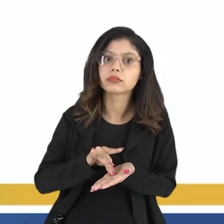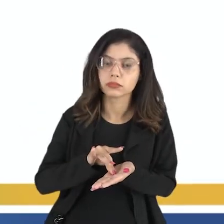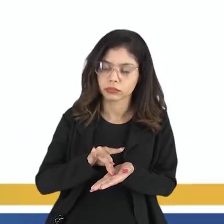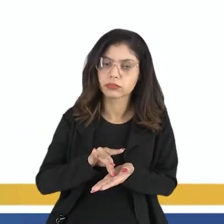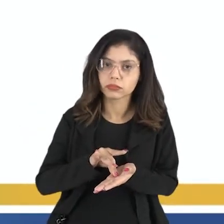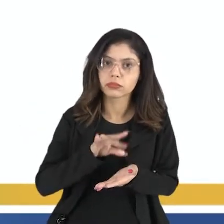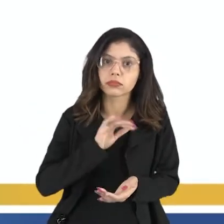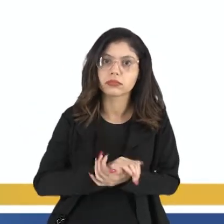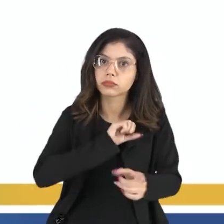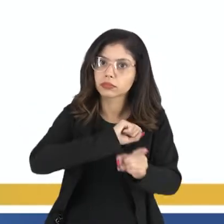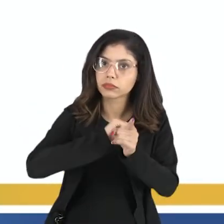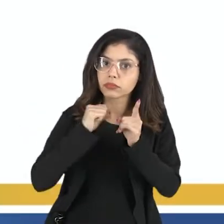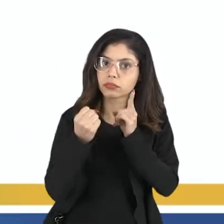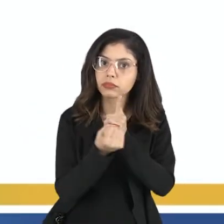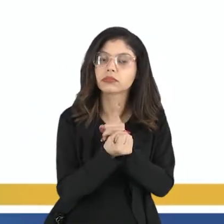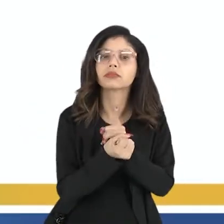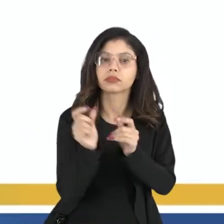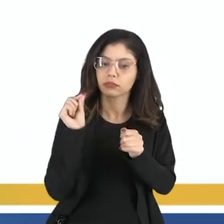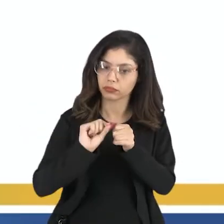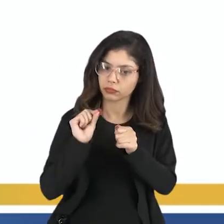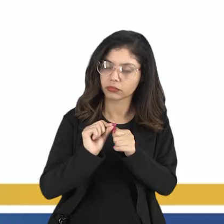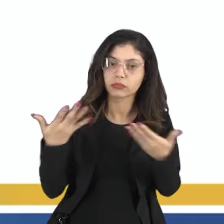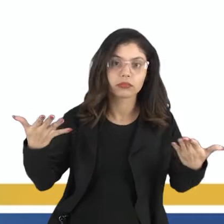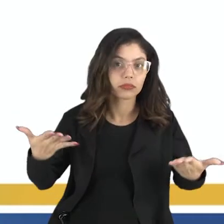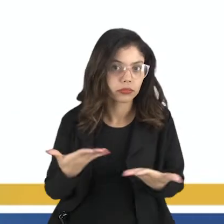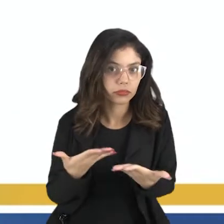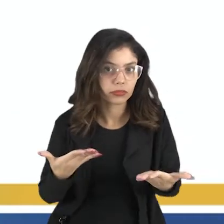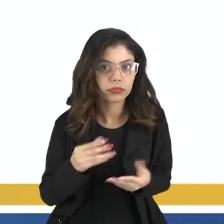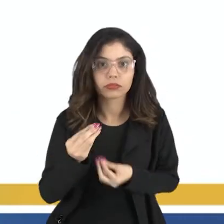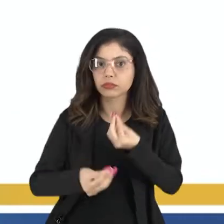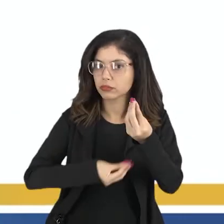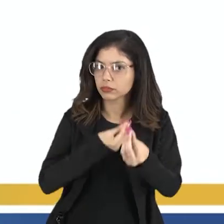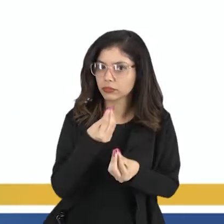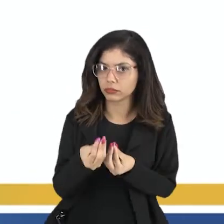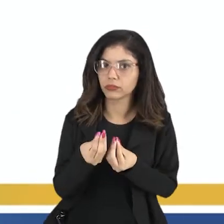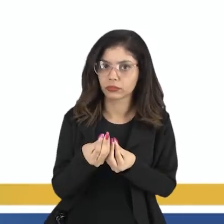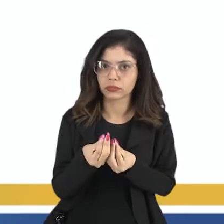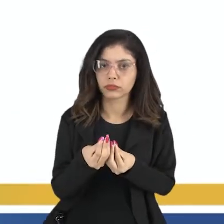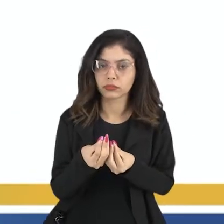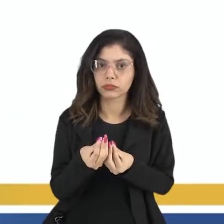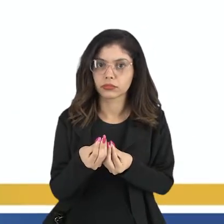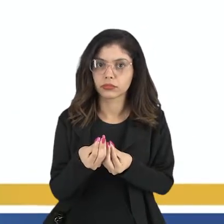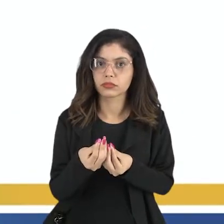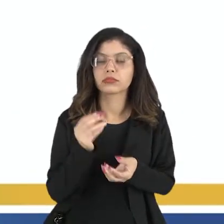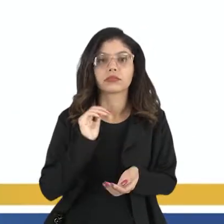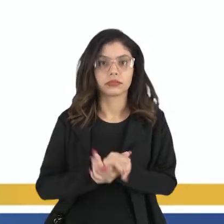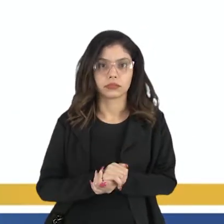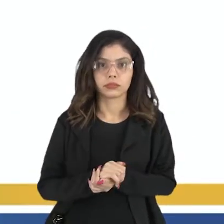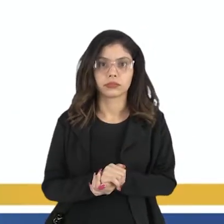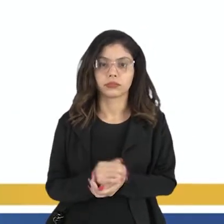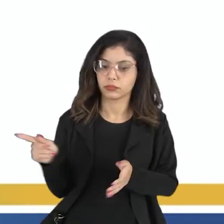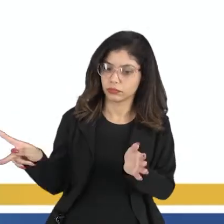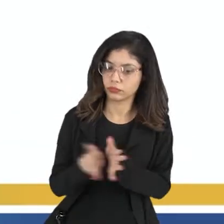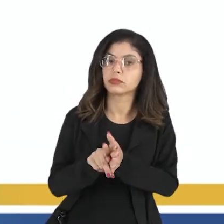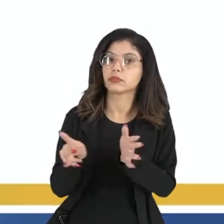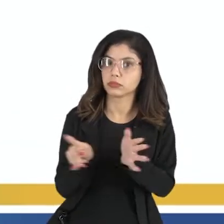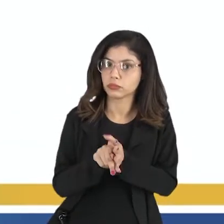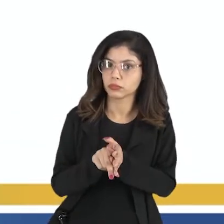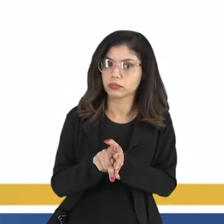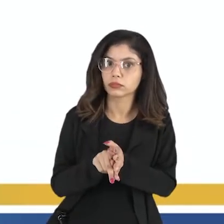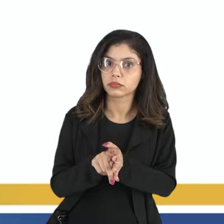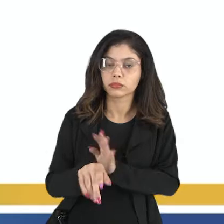social, elaboraram obras que hoje são tidas como obras clássicas da